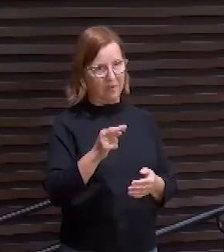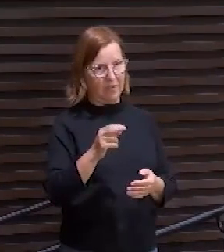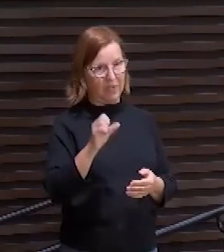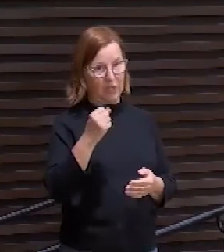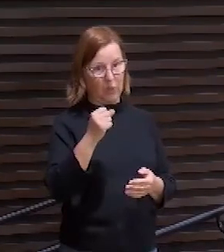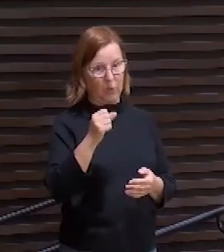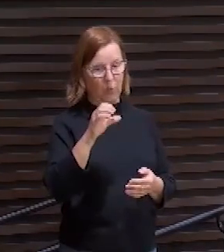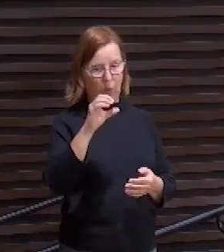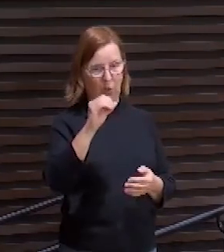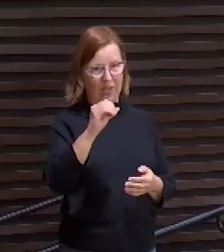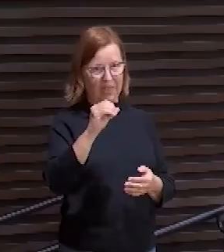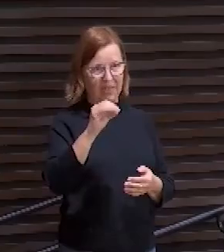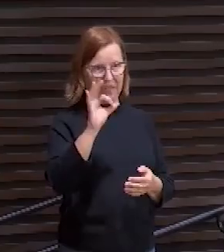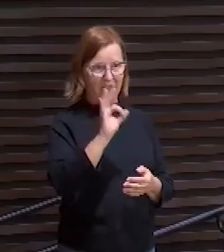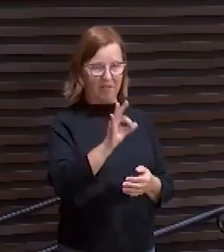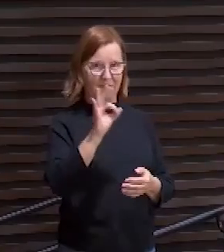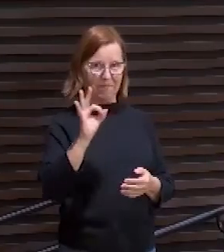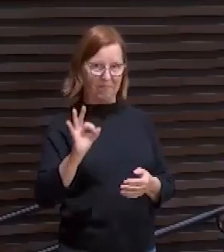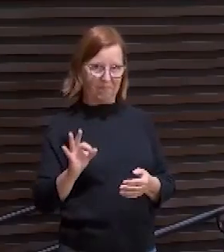80%.